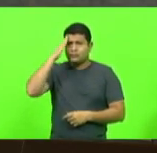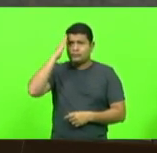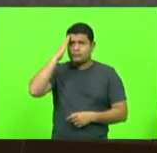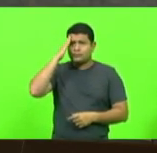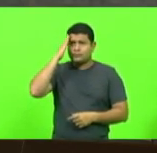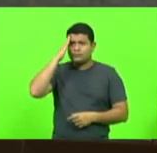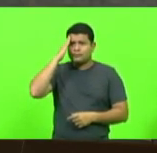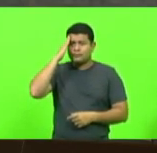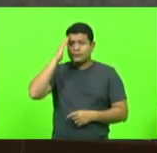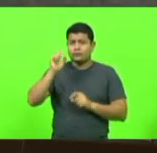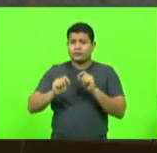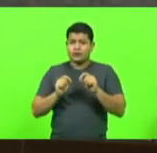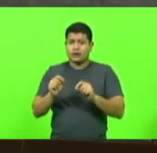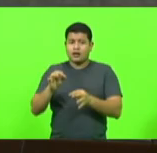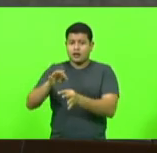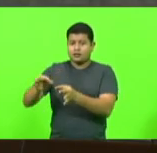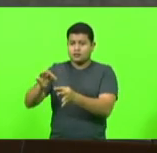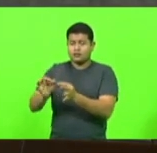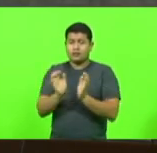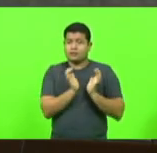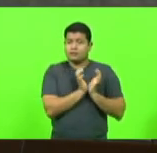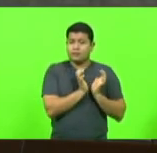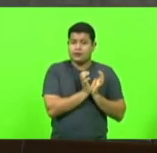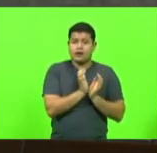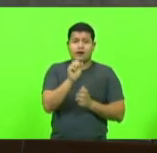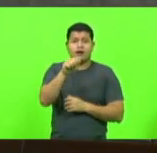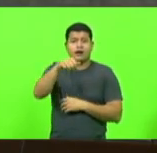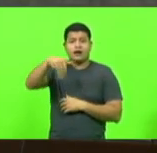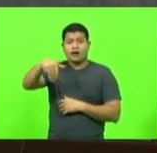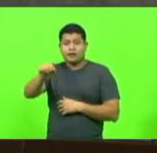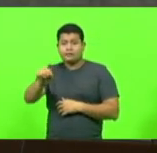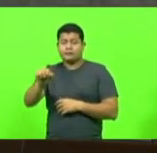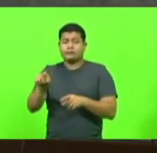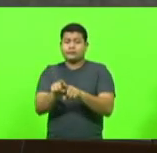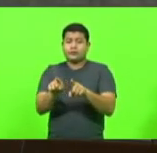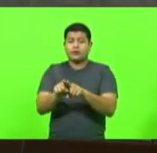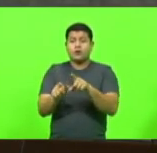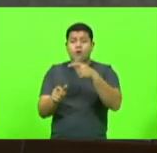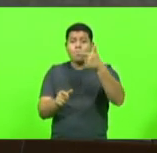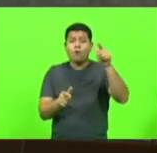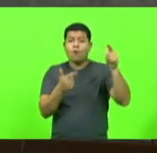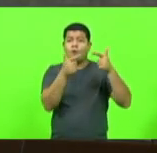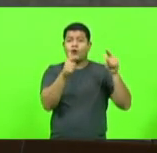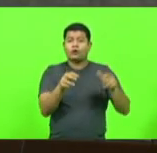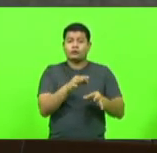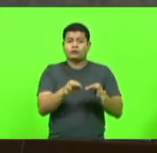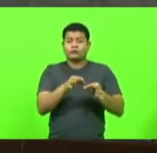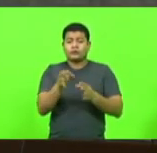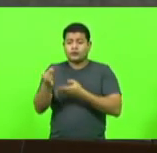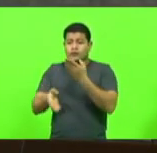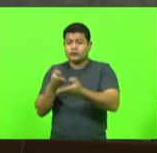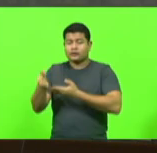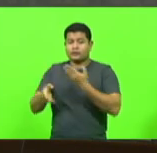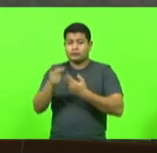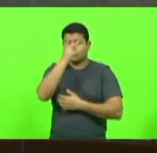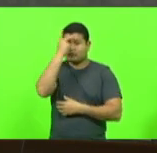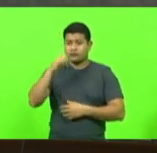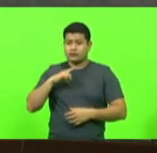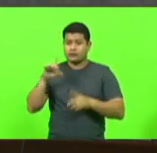PAI como as AMAs e as outras instituições que atendem a pessoa com deficiência,